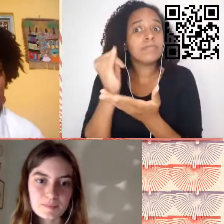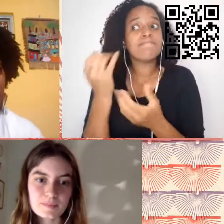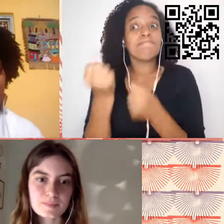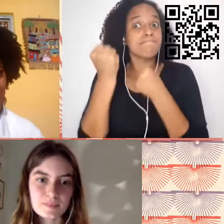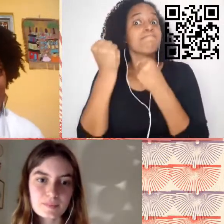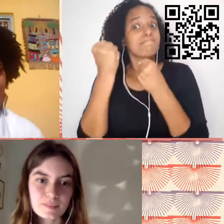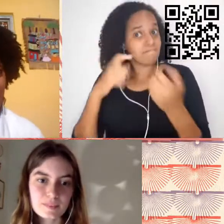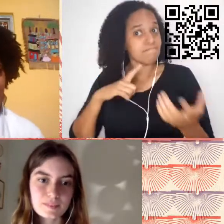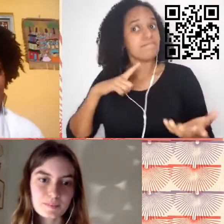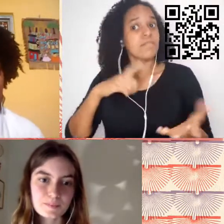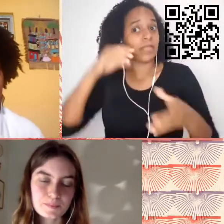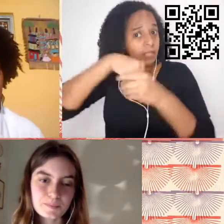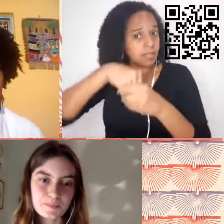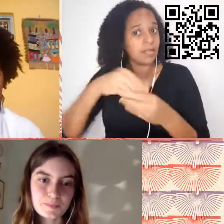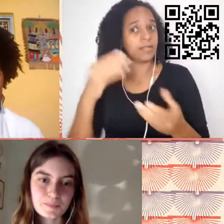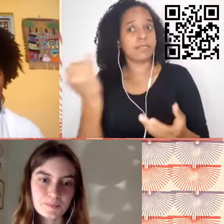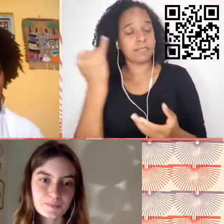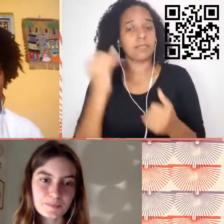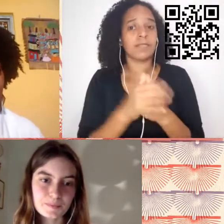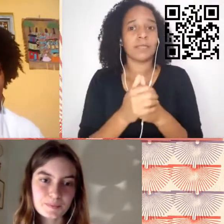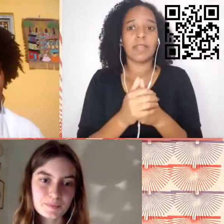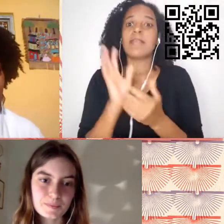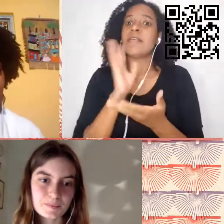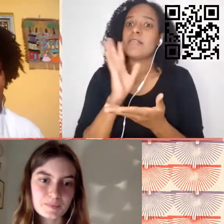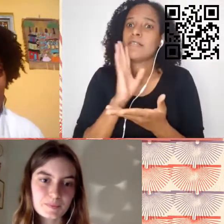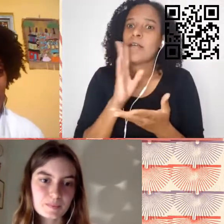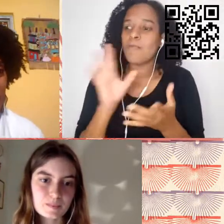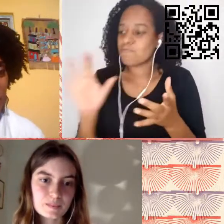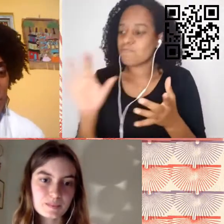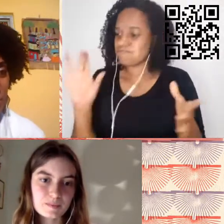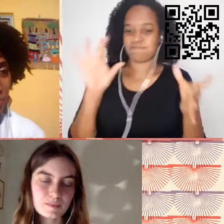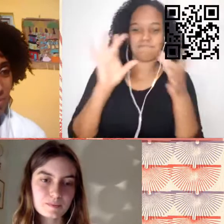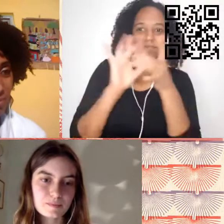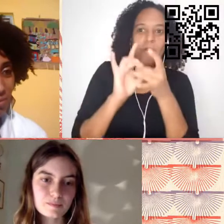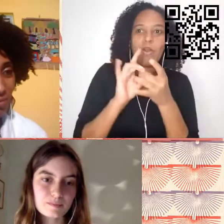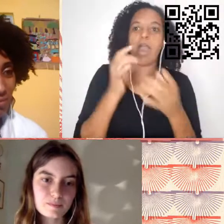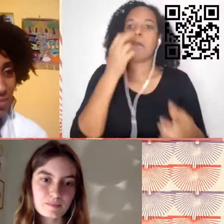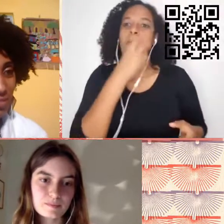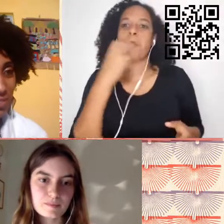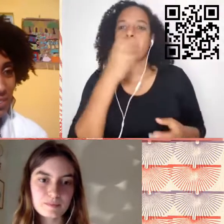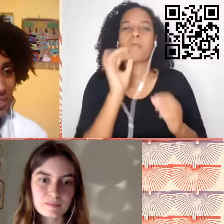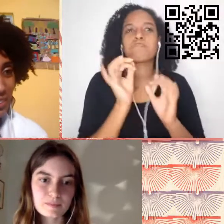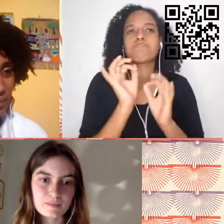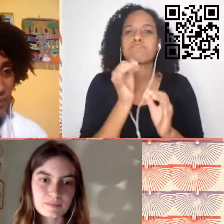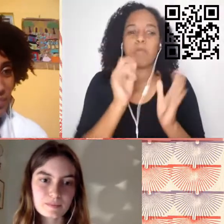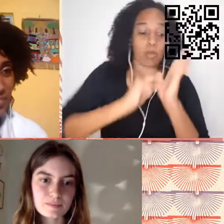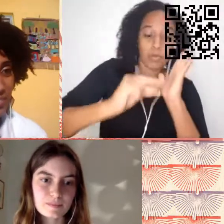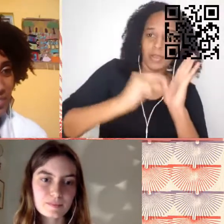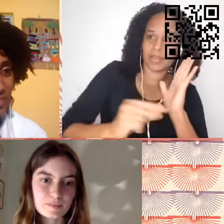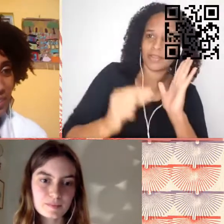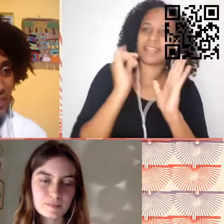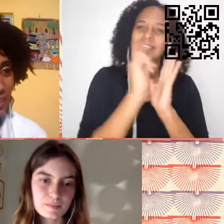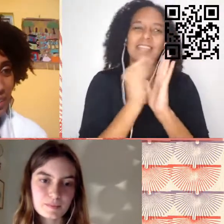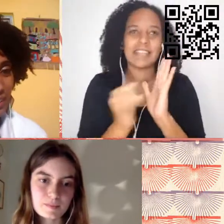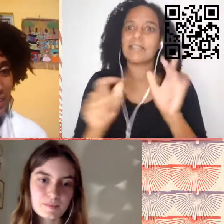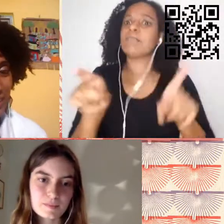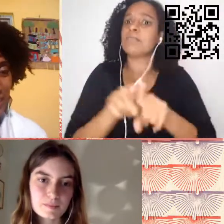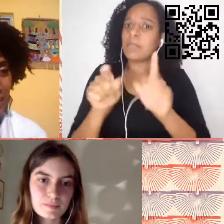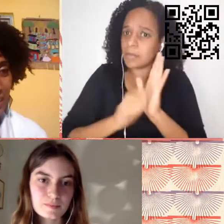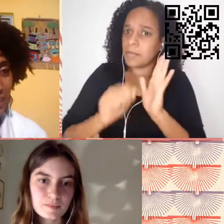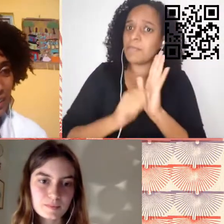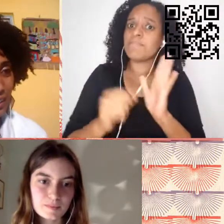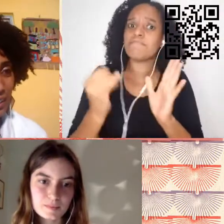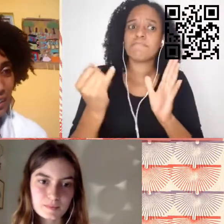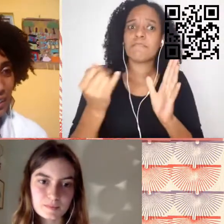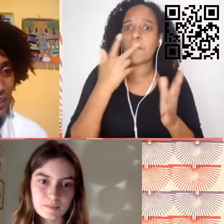né? Então, é muito legal também essa junção da oralidade com a escrita e de você realmente se